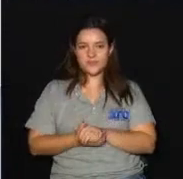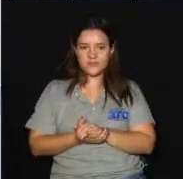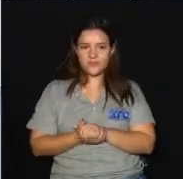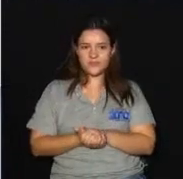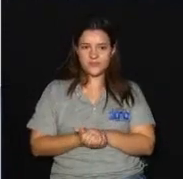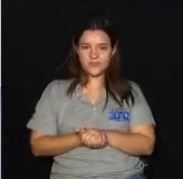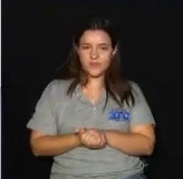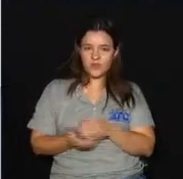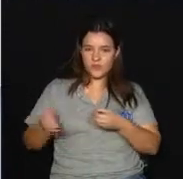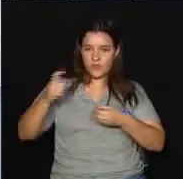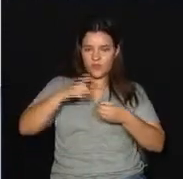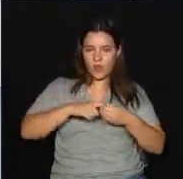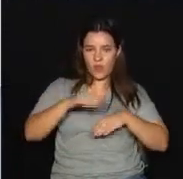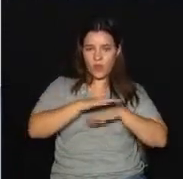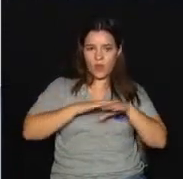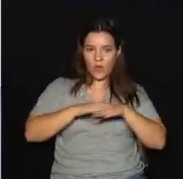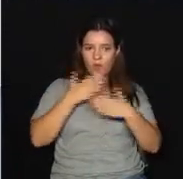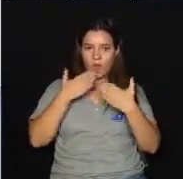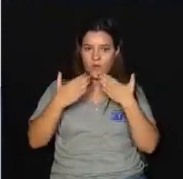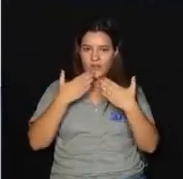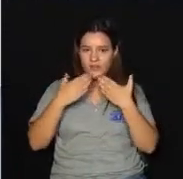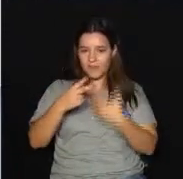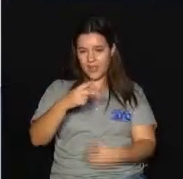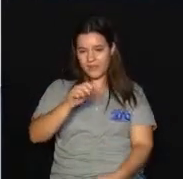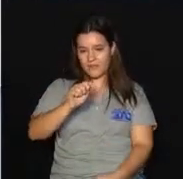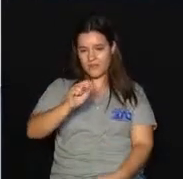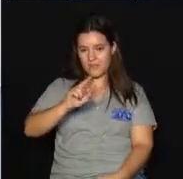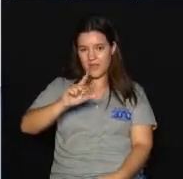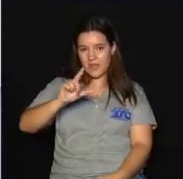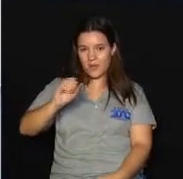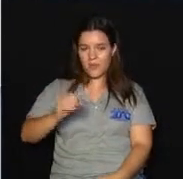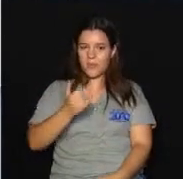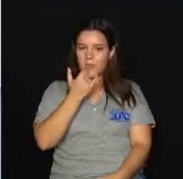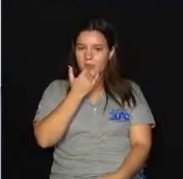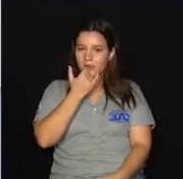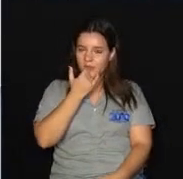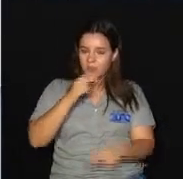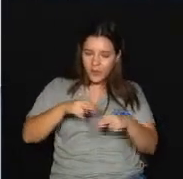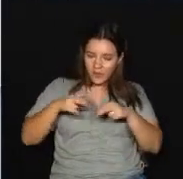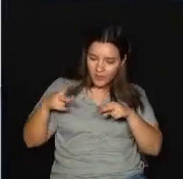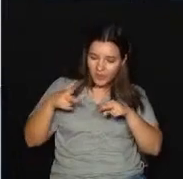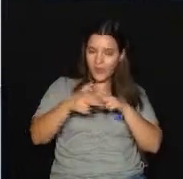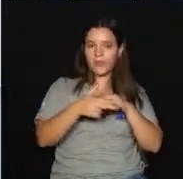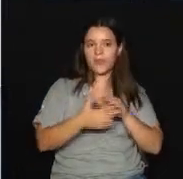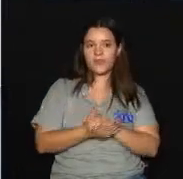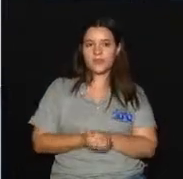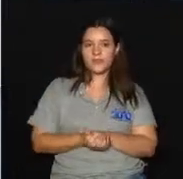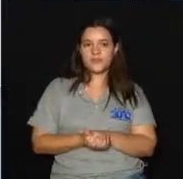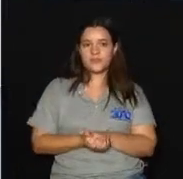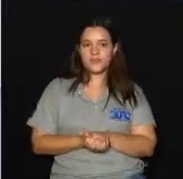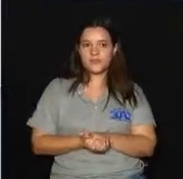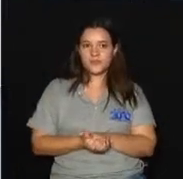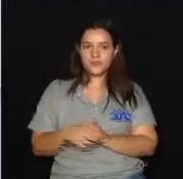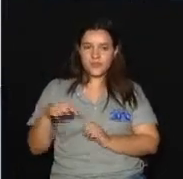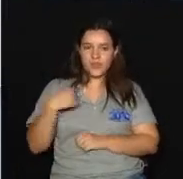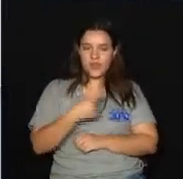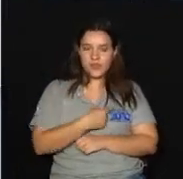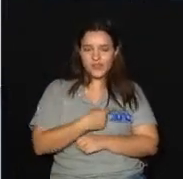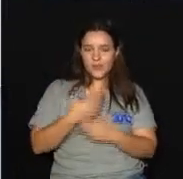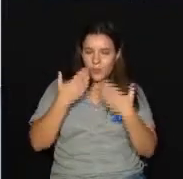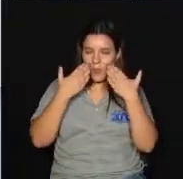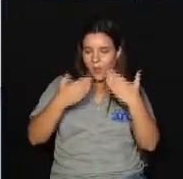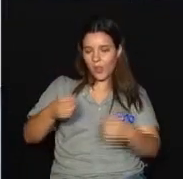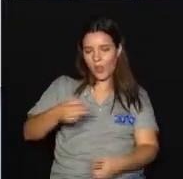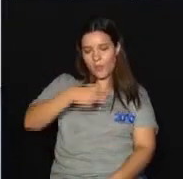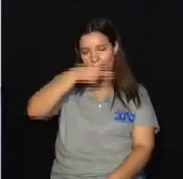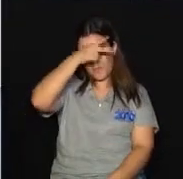de Tarso, volto a conversar com o cientista político. Peço desculpas por ter interrompido, mas a gente estava lá com o novo